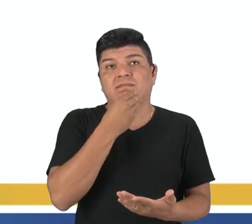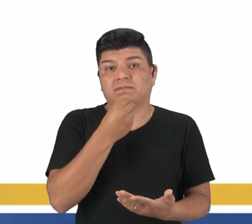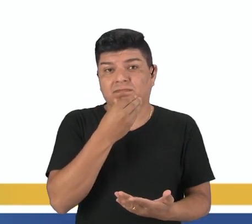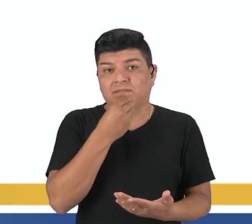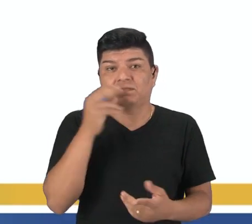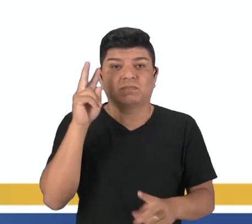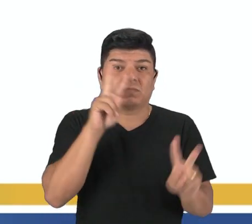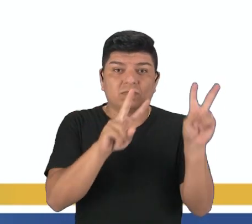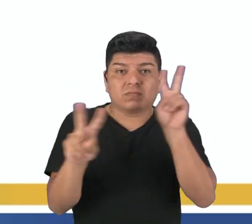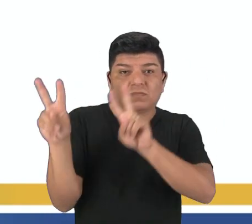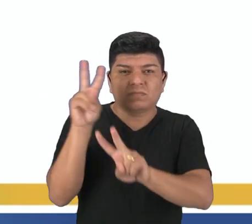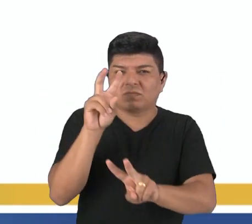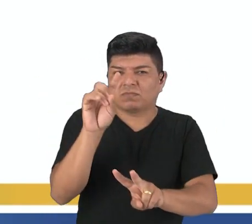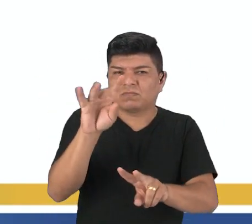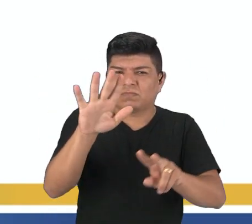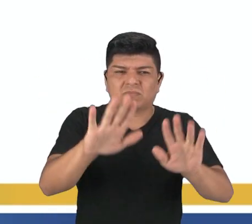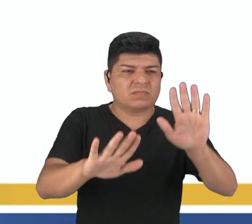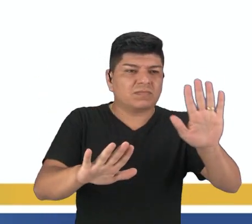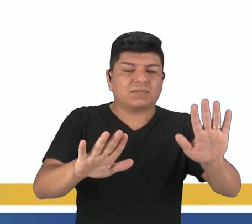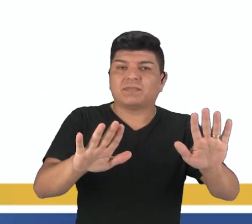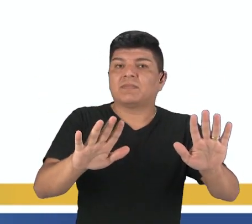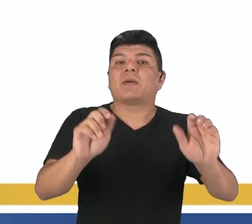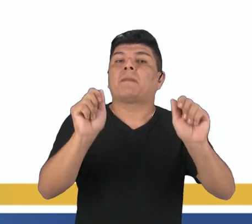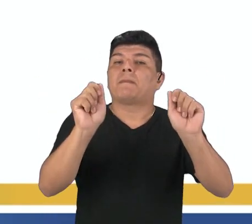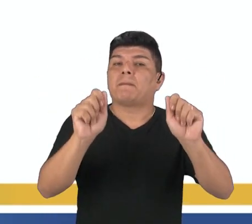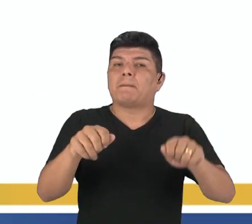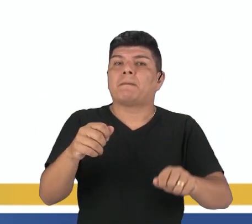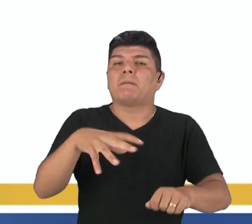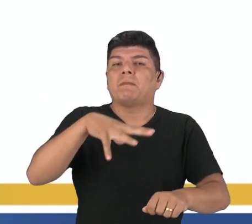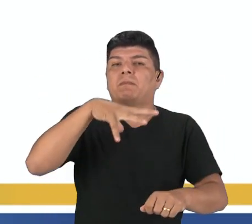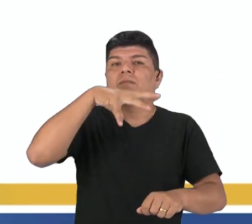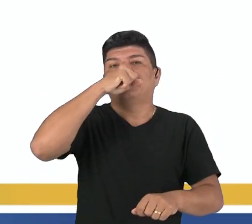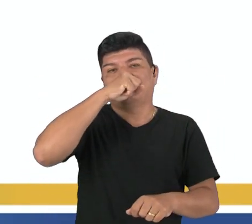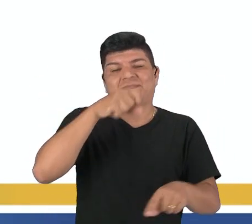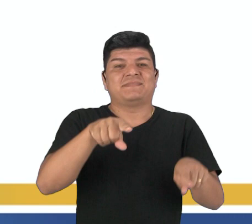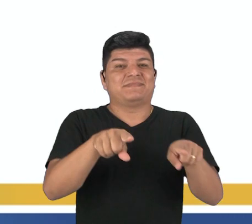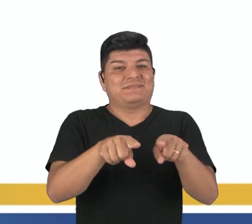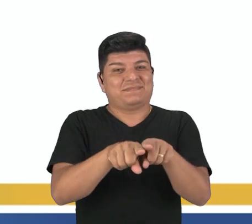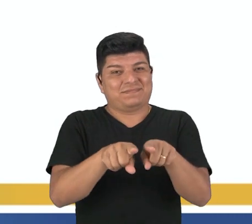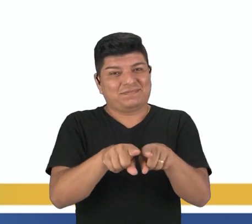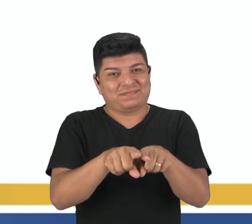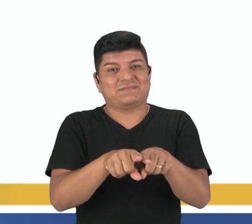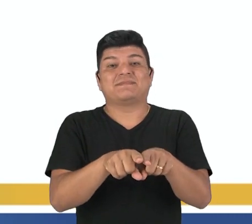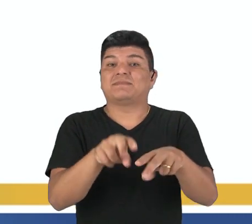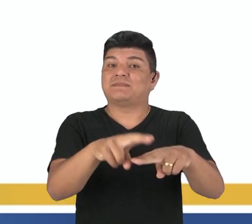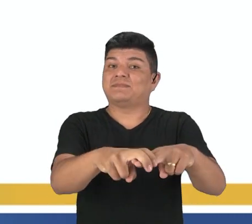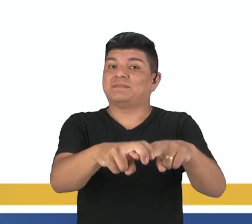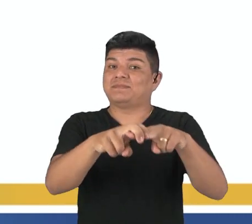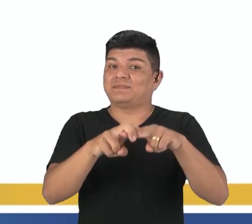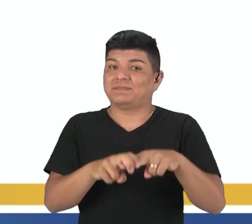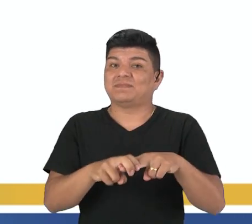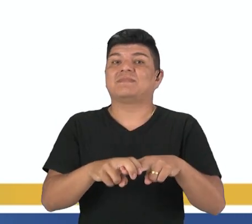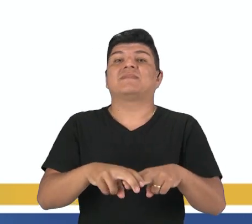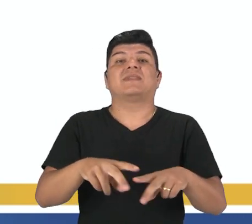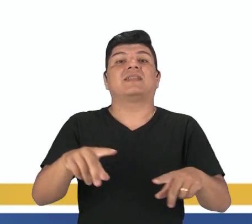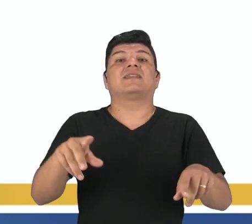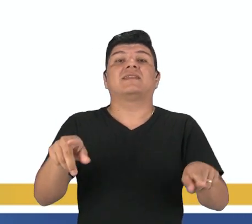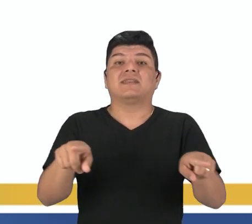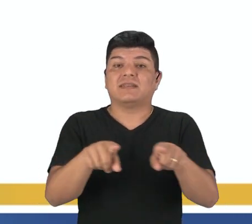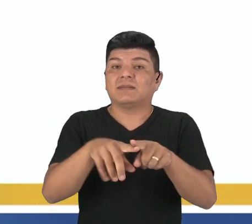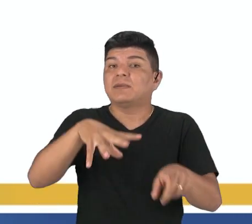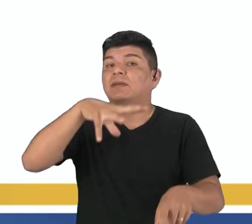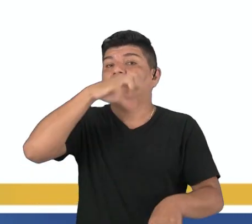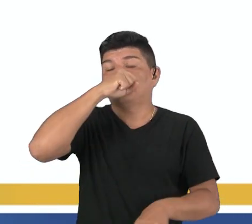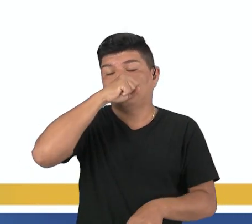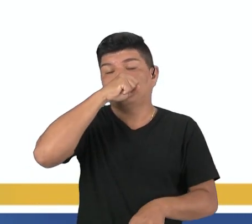só visual e tátil, você também pode sentir o aroma, então ela também é olfativa. E eu trago